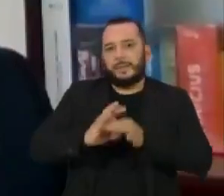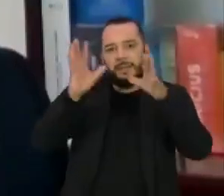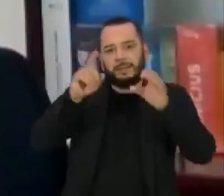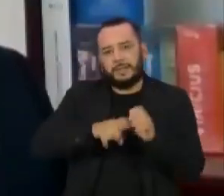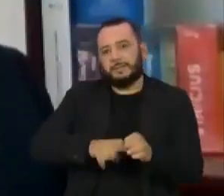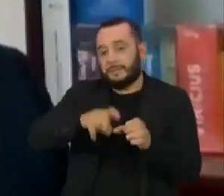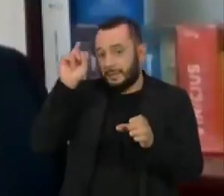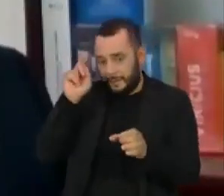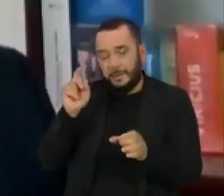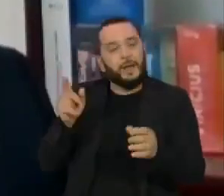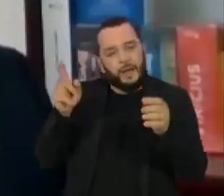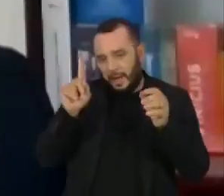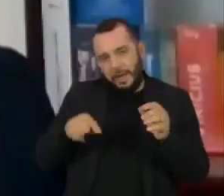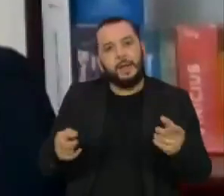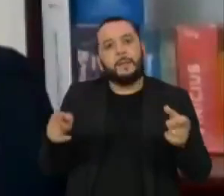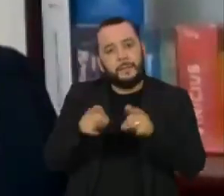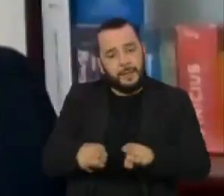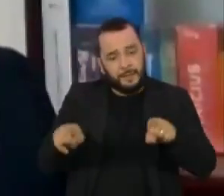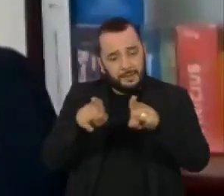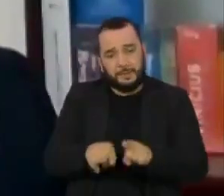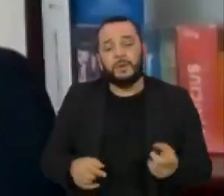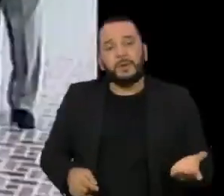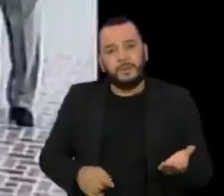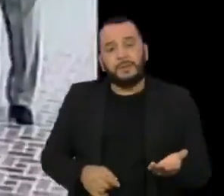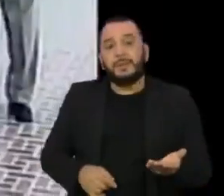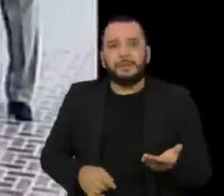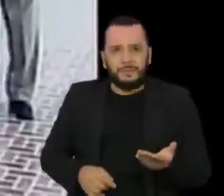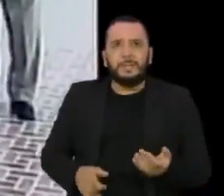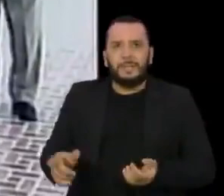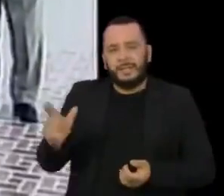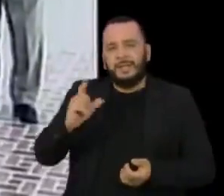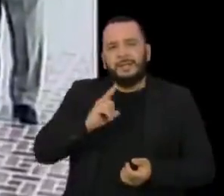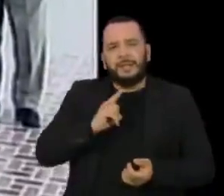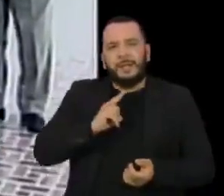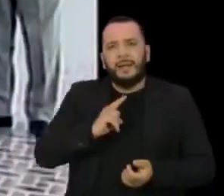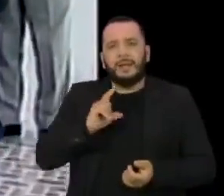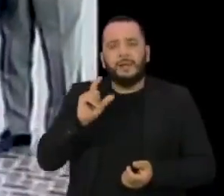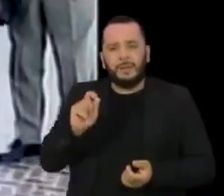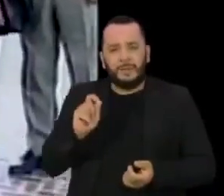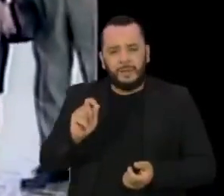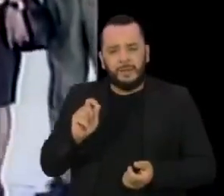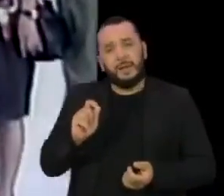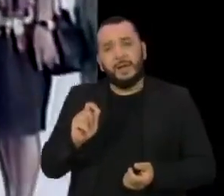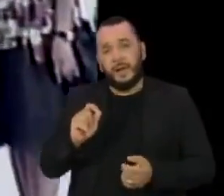mesmo demorado, ele se choca com essas resistências dos beneficiados pela